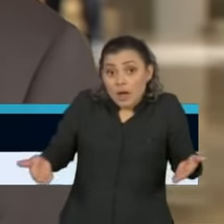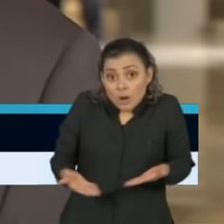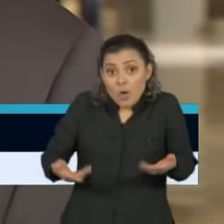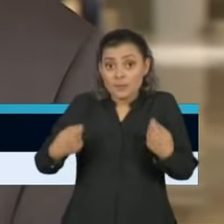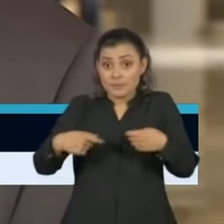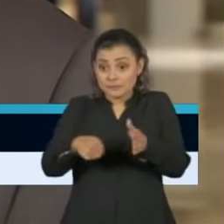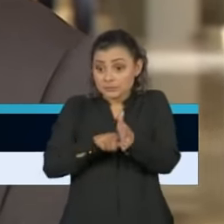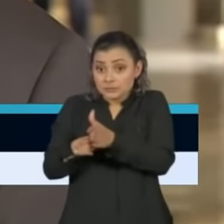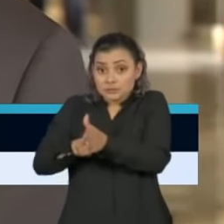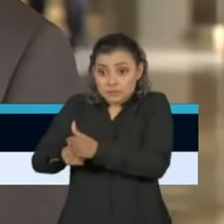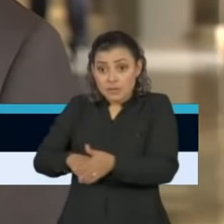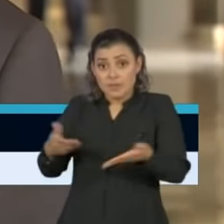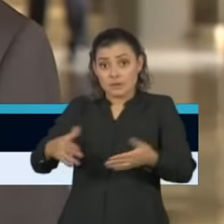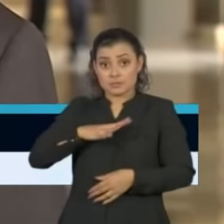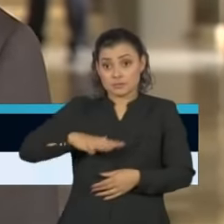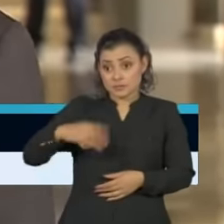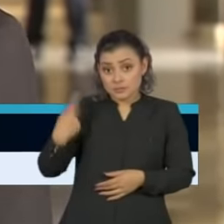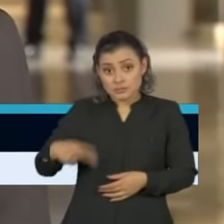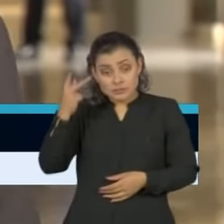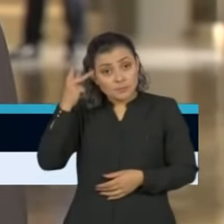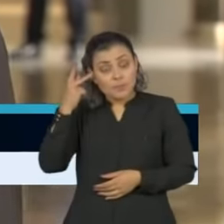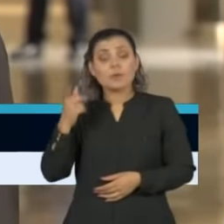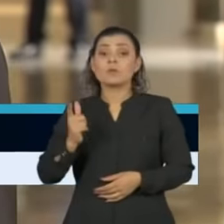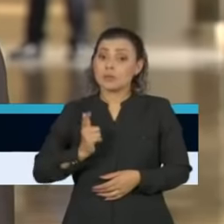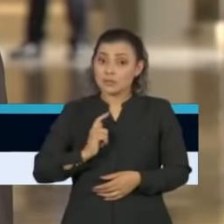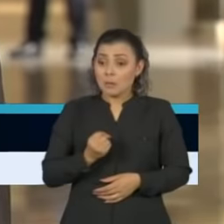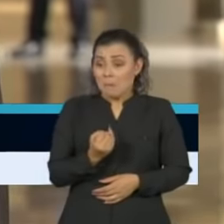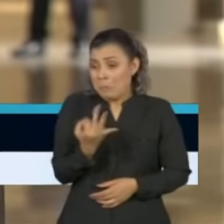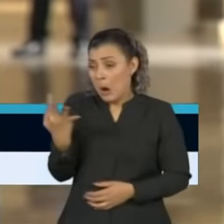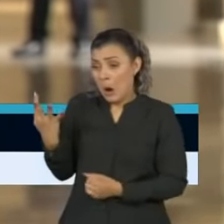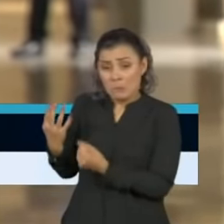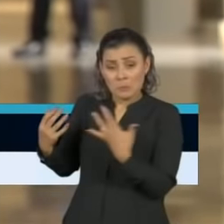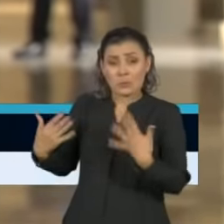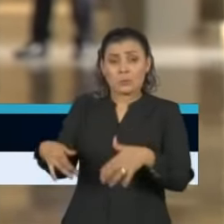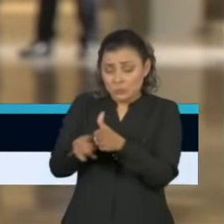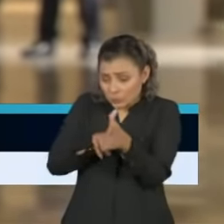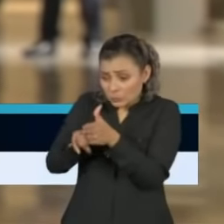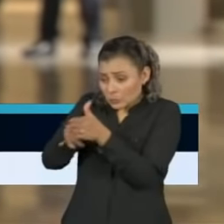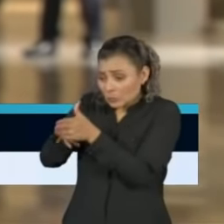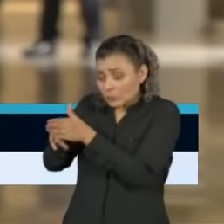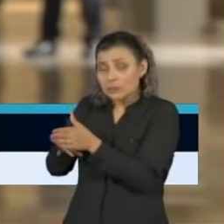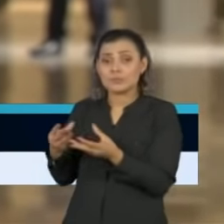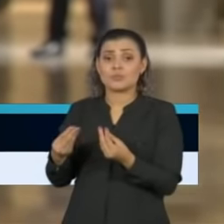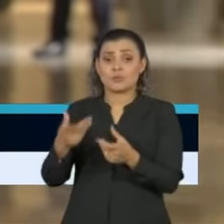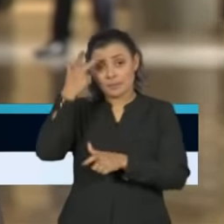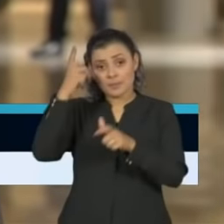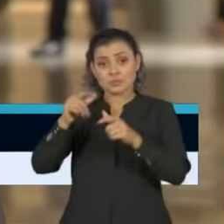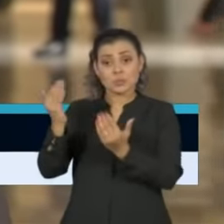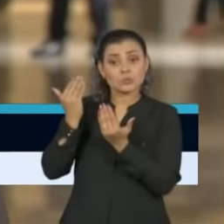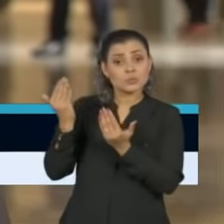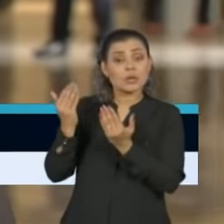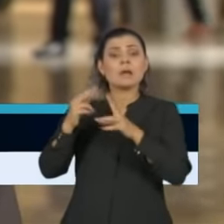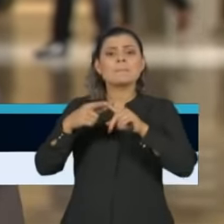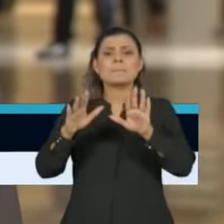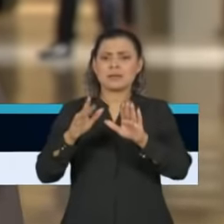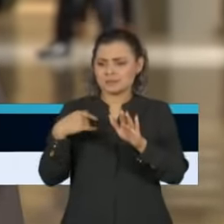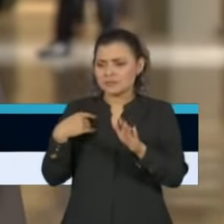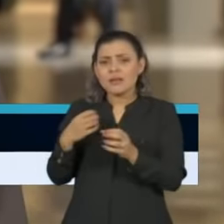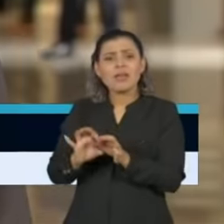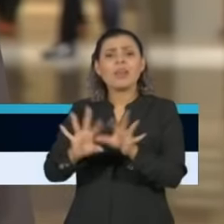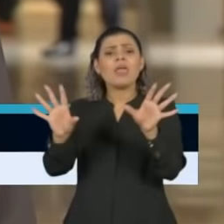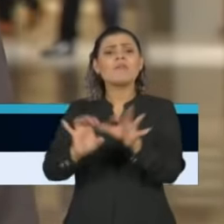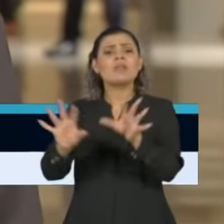na cidade de São Paulo, nós teríamos um número muito grande de testes. Então, uma coisa é disponibilizar testes, a outra